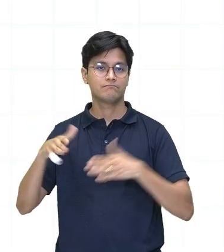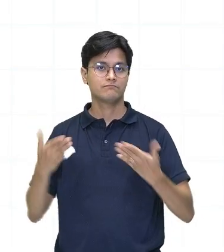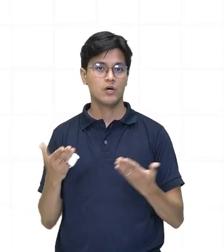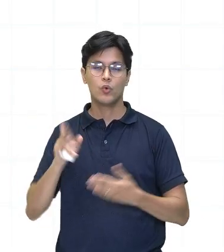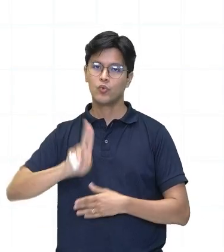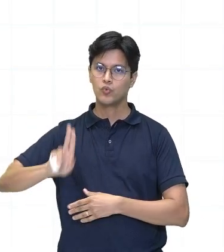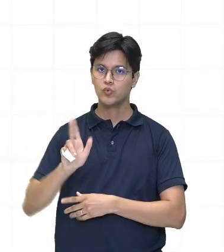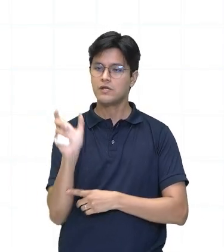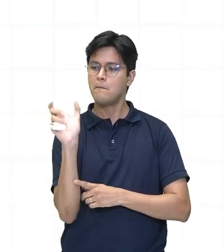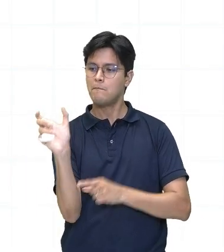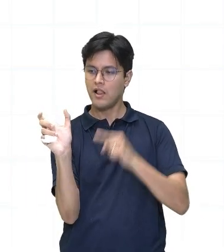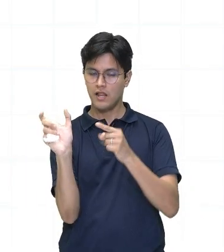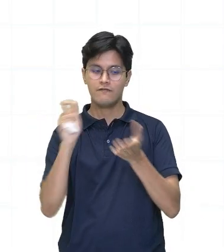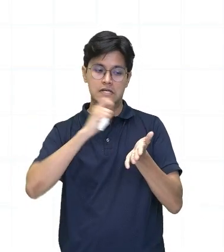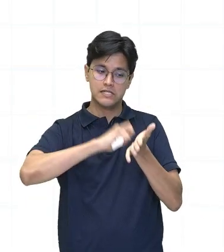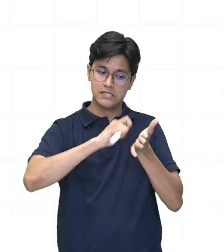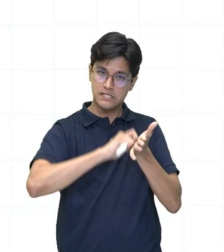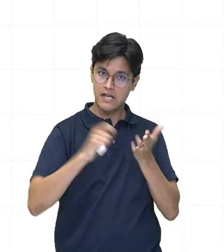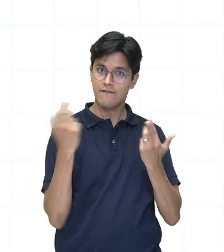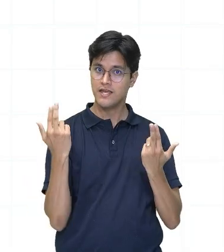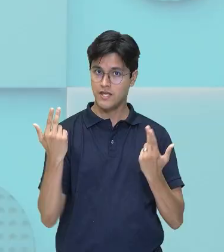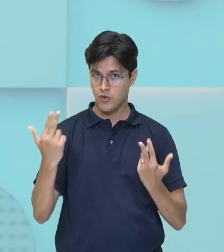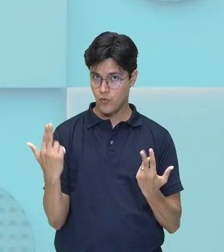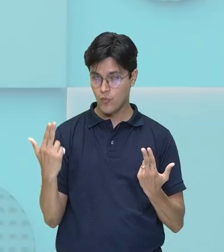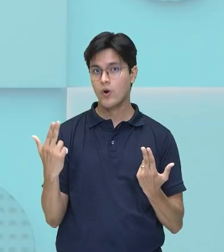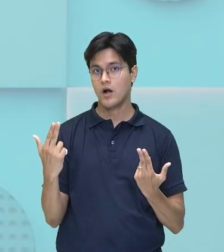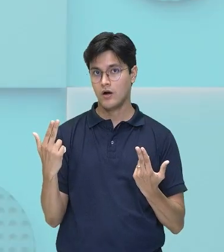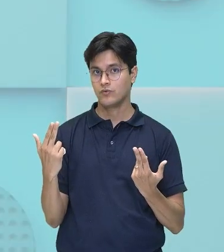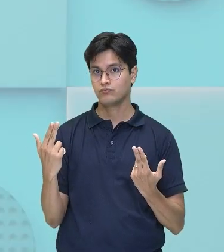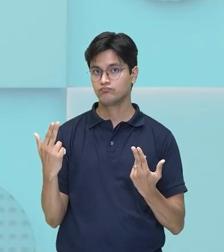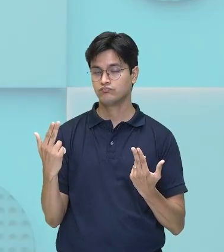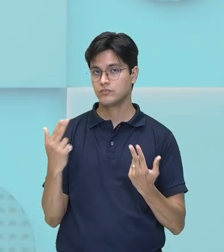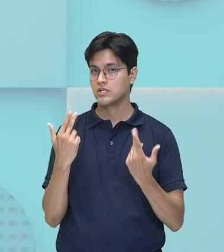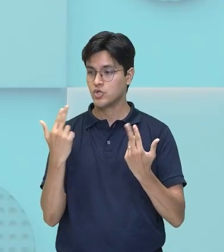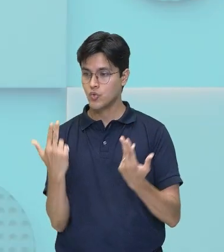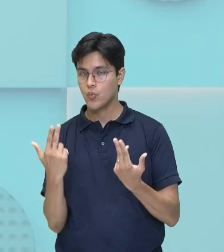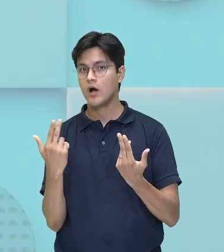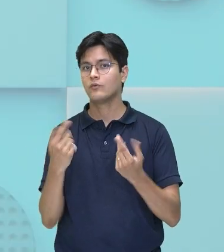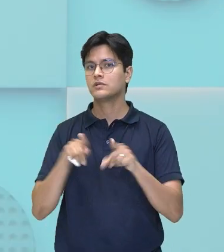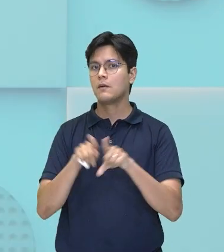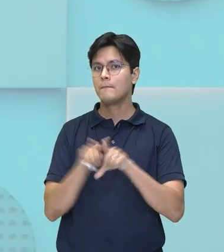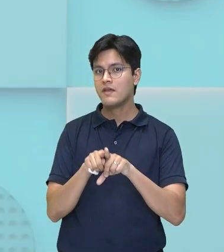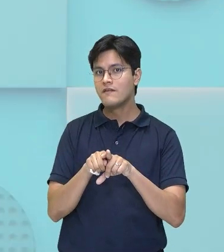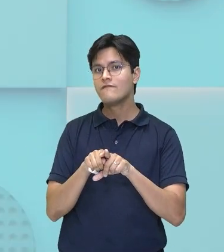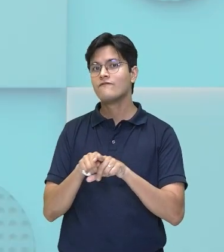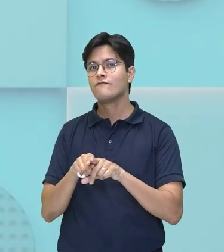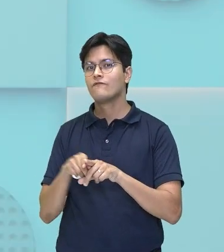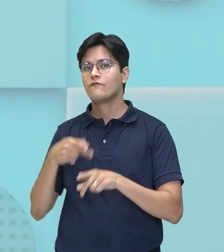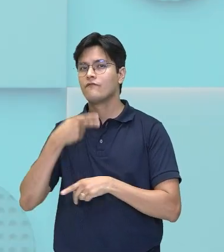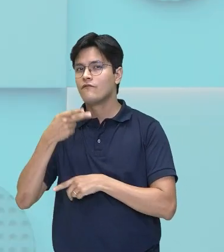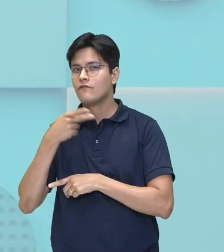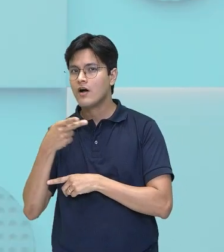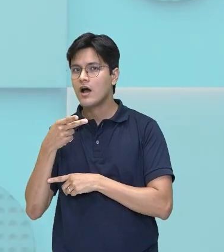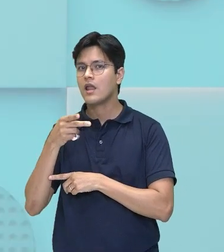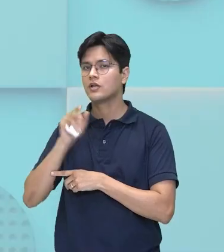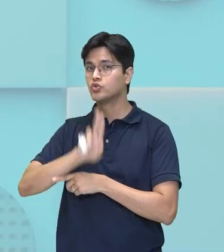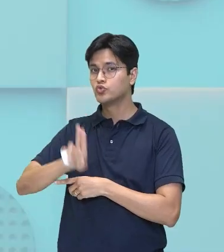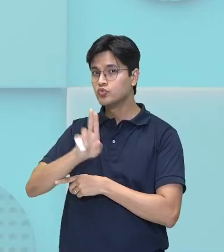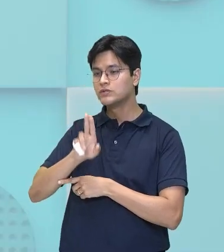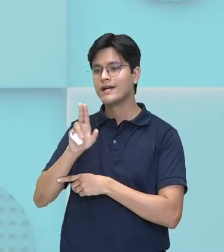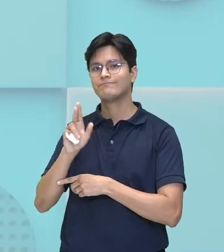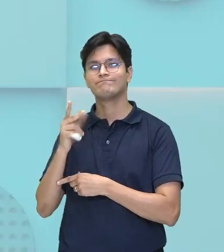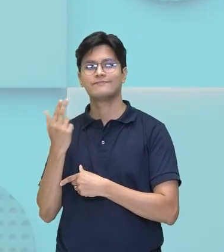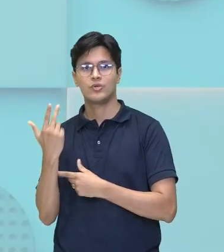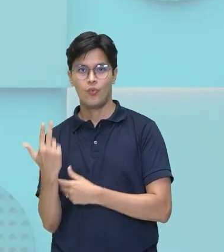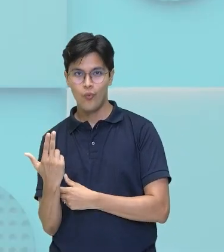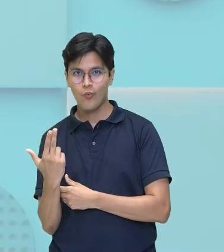escreve igual a palavra de origem, pronuncia igual a palavra de origem, né? E aí, aí